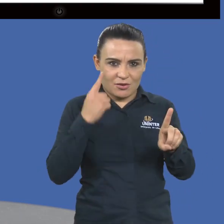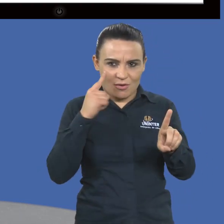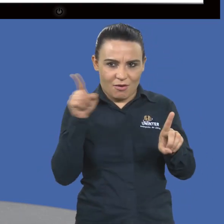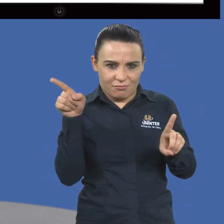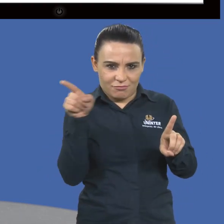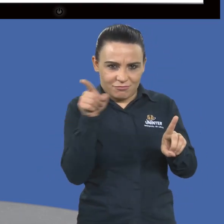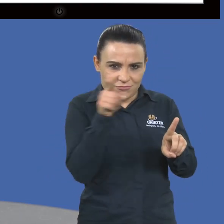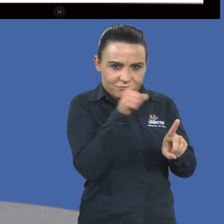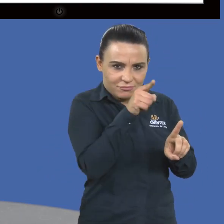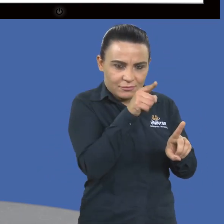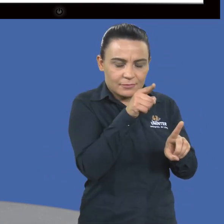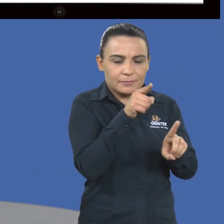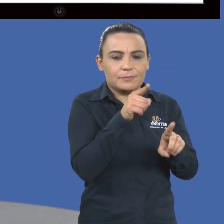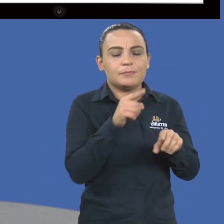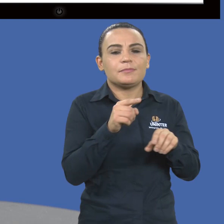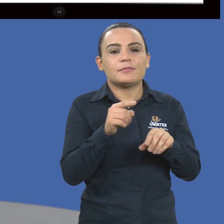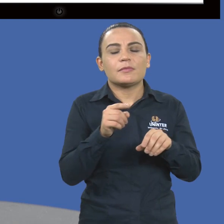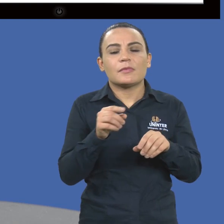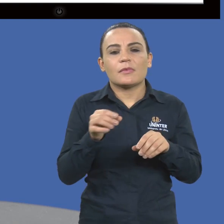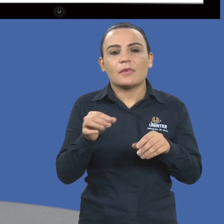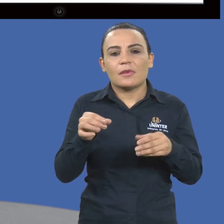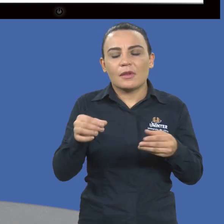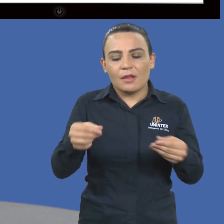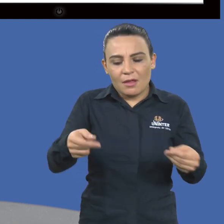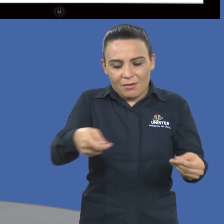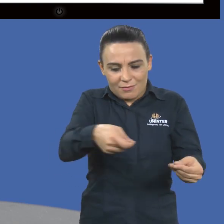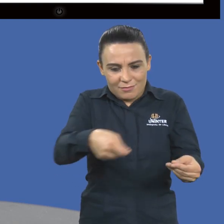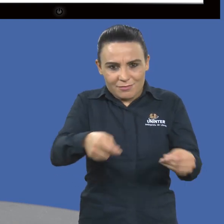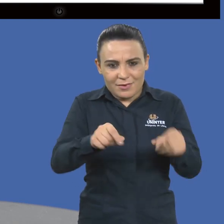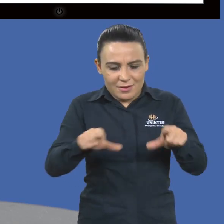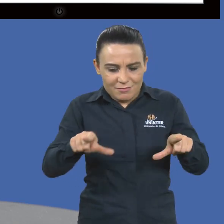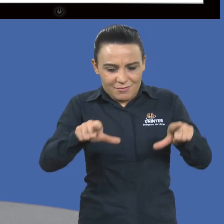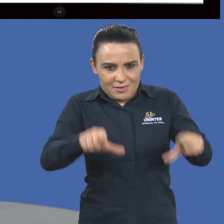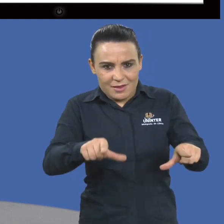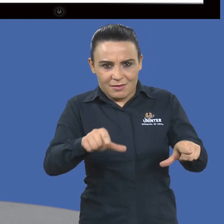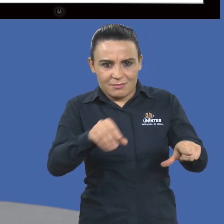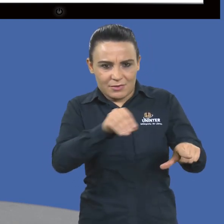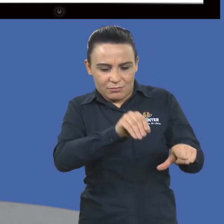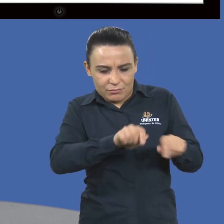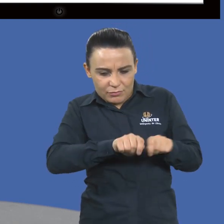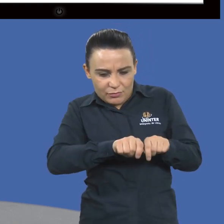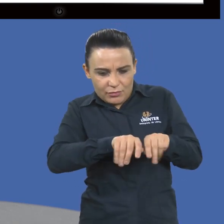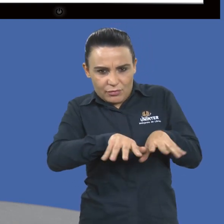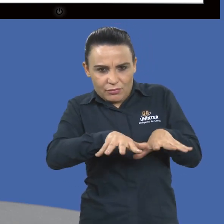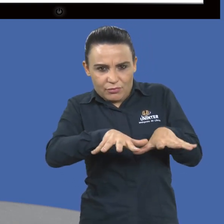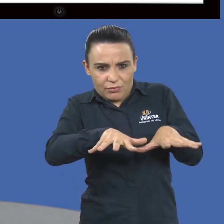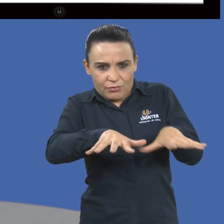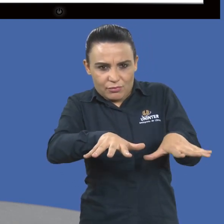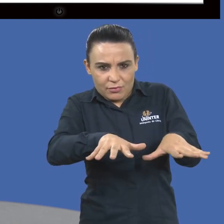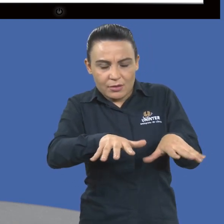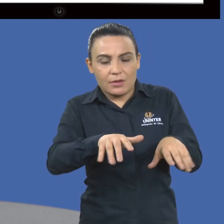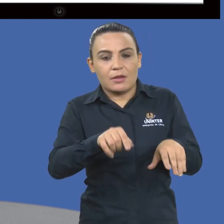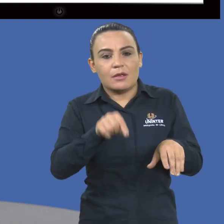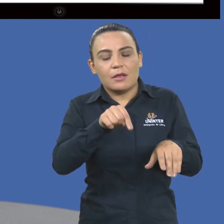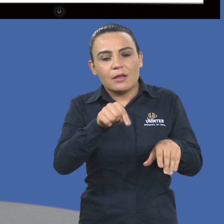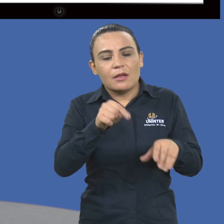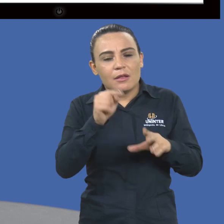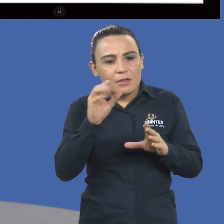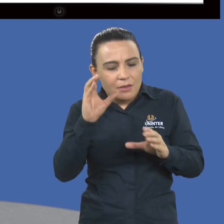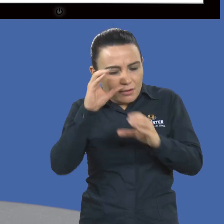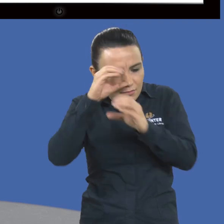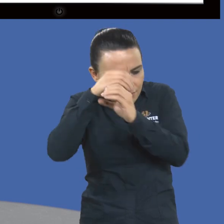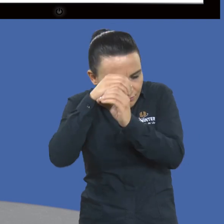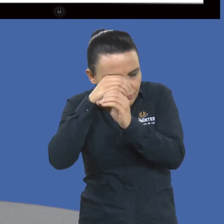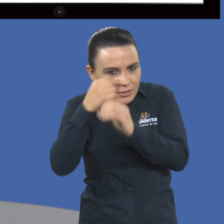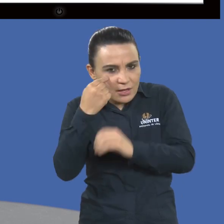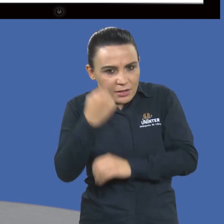e depois subindo. Nós vamos espalhar as células numa lâmina, vamos corar, daí tem um desenho no